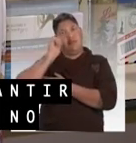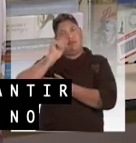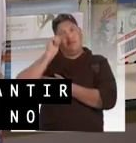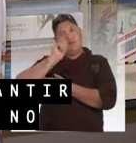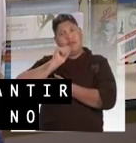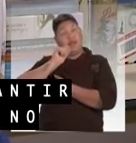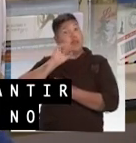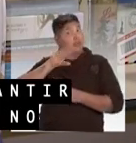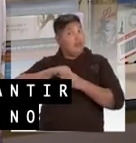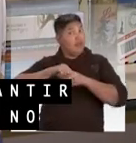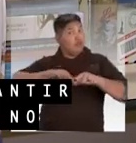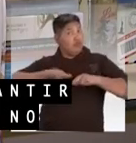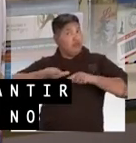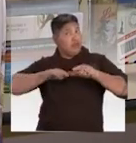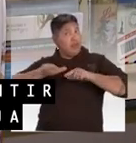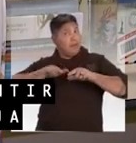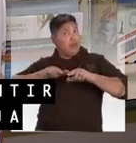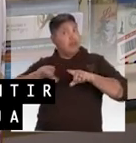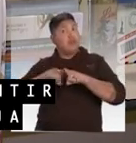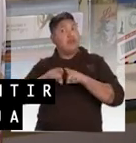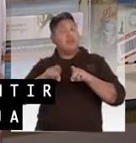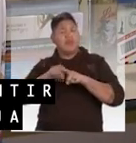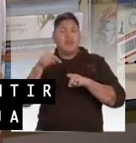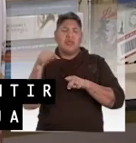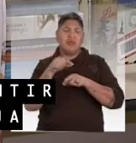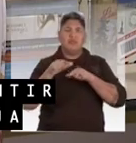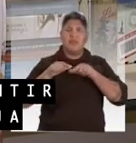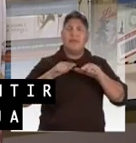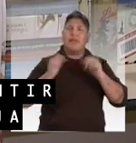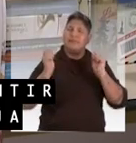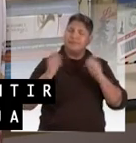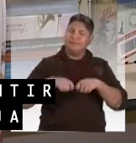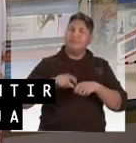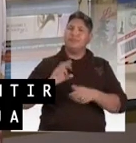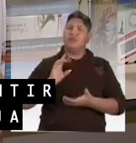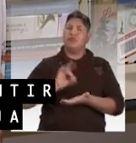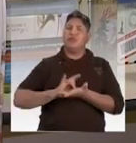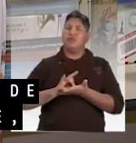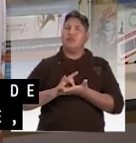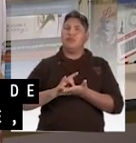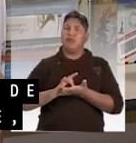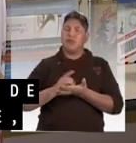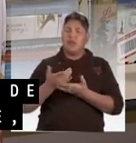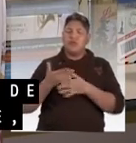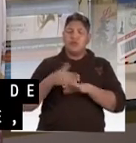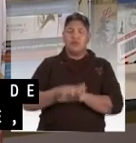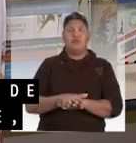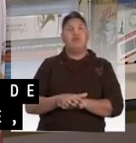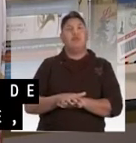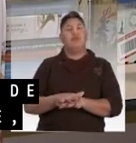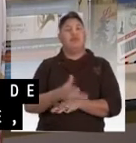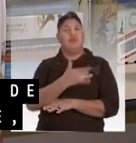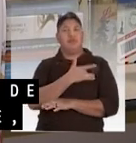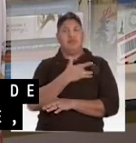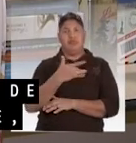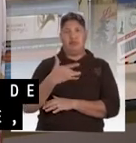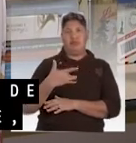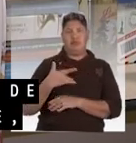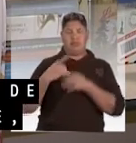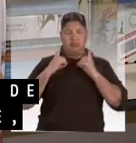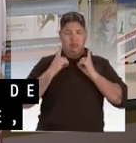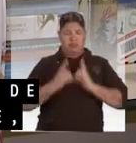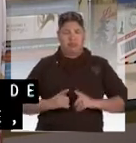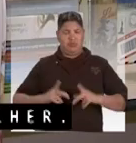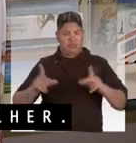o direito da mulher no trabalho e para garantir que o trabalho seja realmente um fator de inclusão, de saúde,